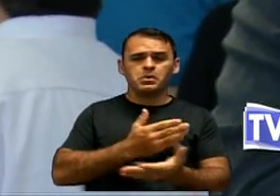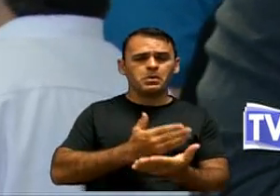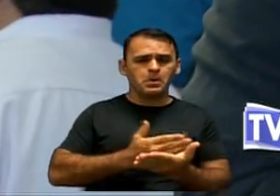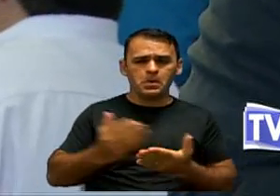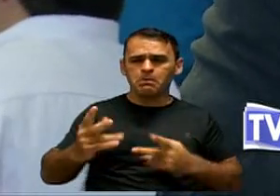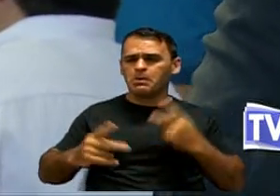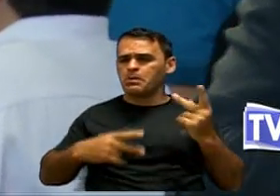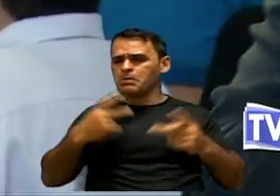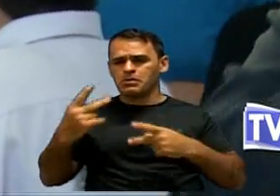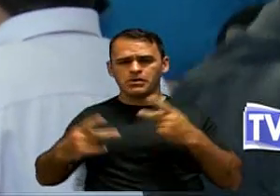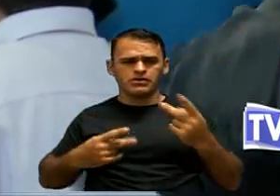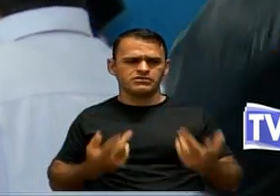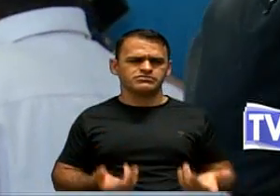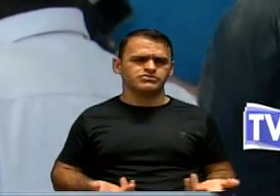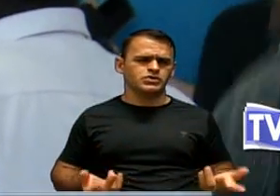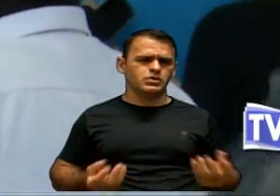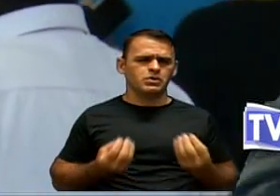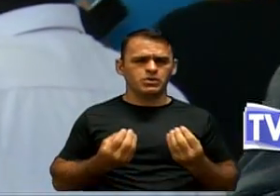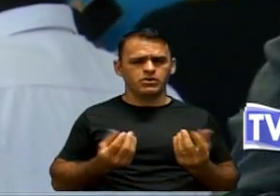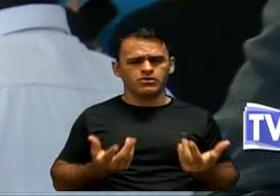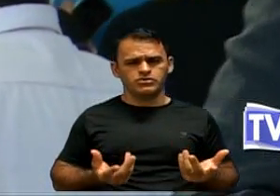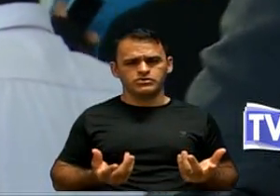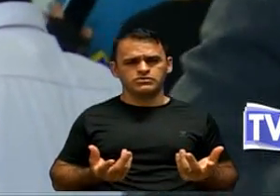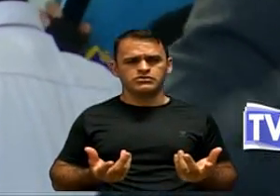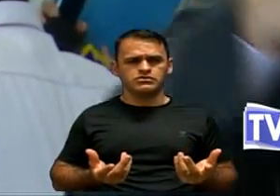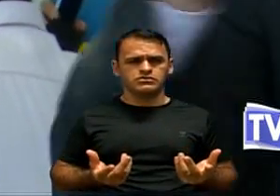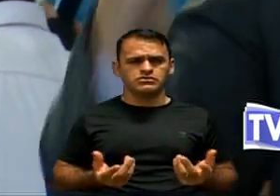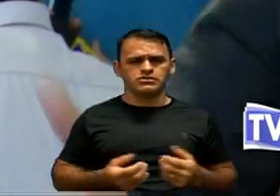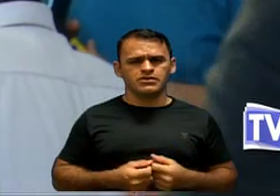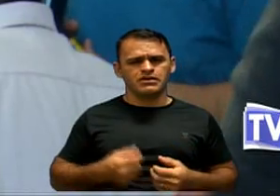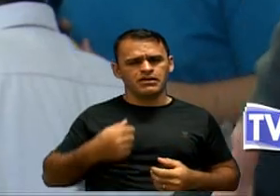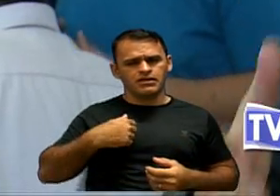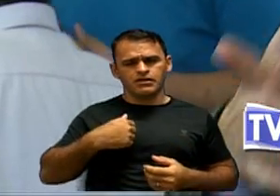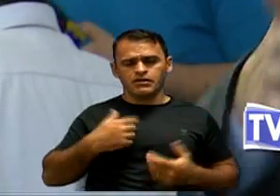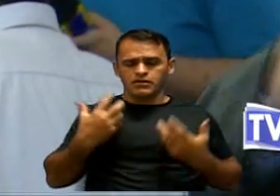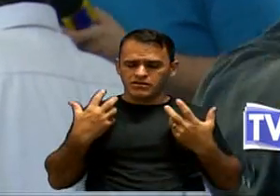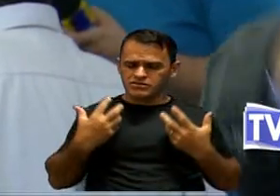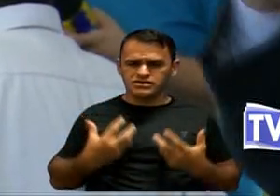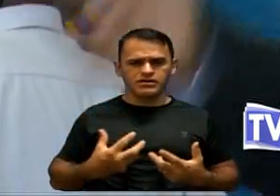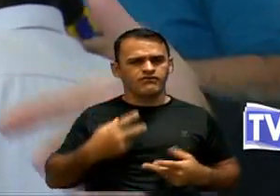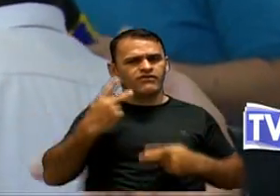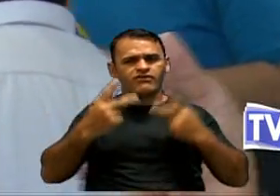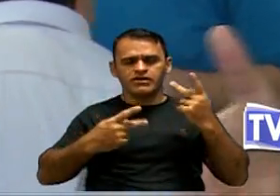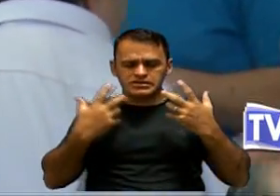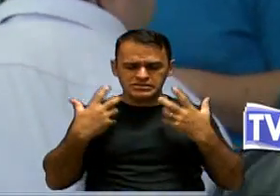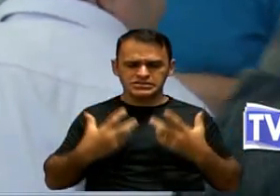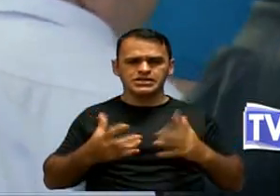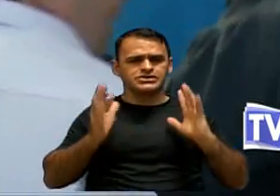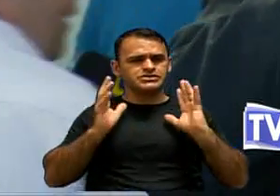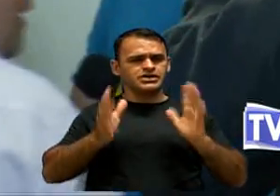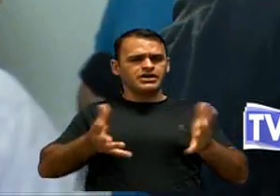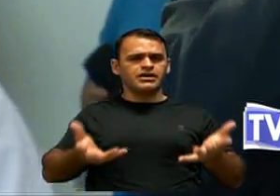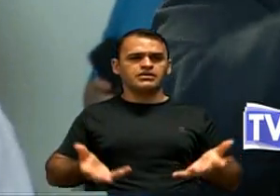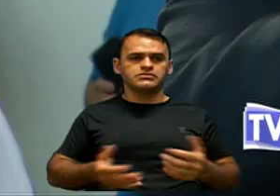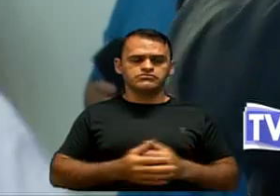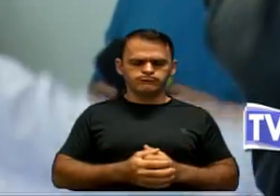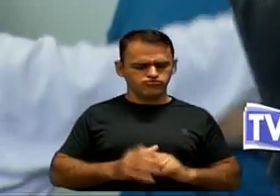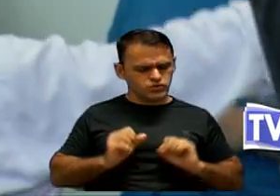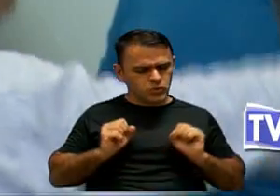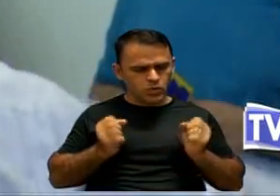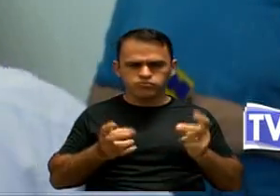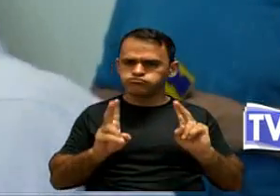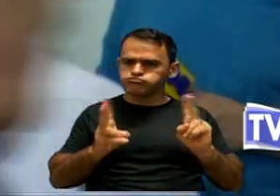Fausto, e o pecado, além de ser pedagógico, né? Eu já cansei de falar, mas eu vou continuar falando. Muitas das